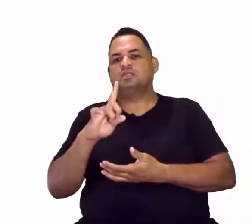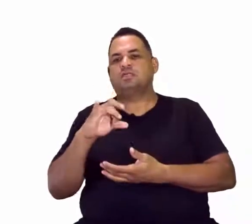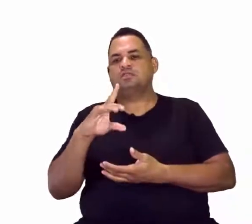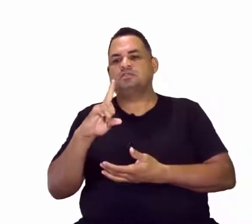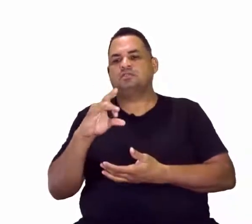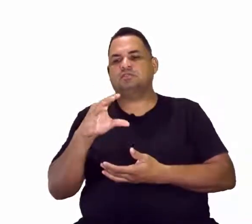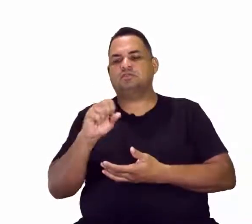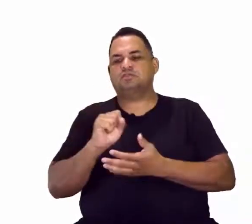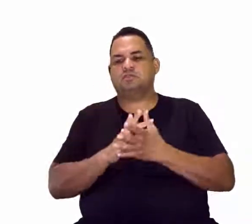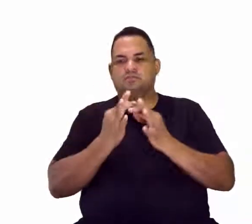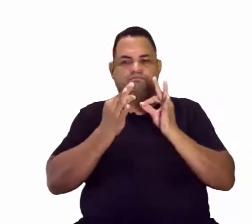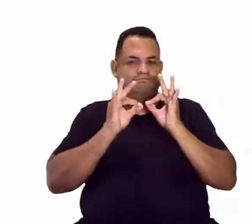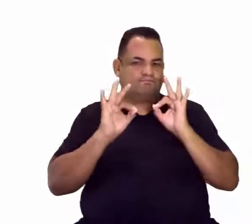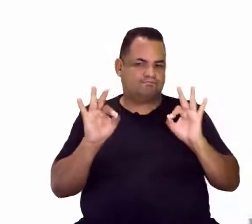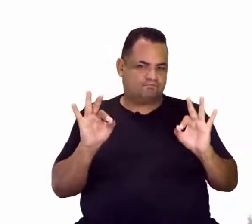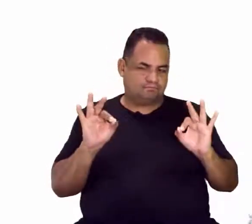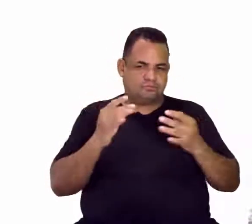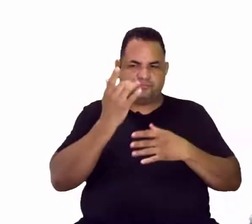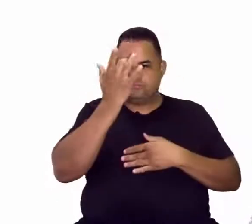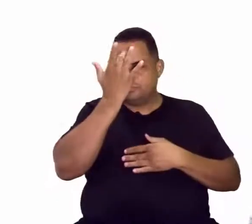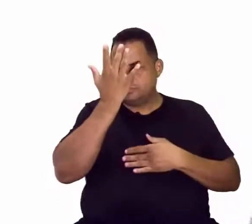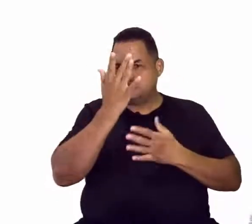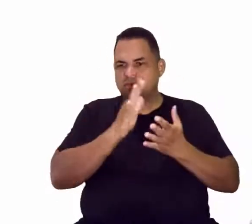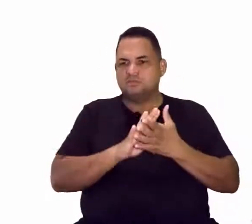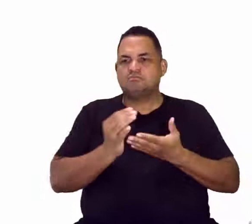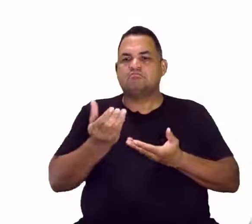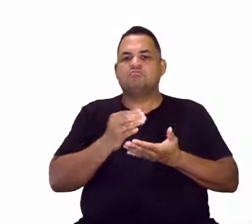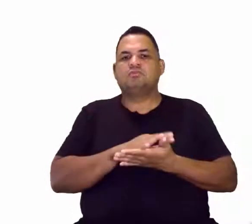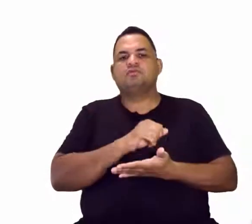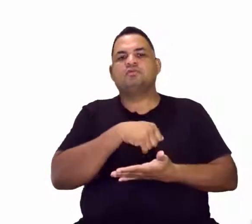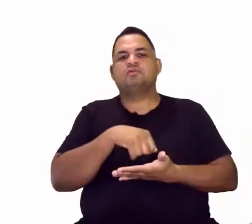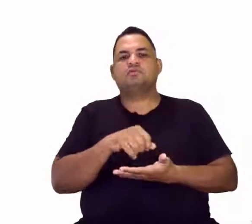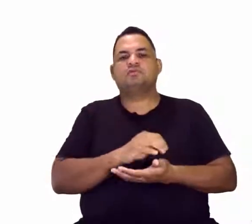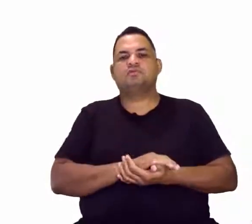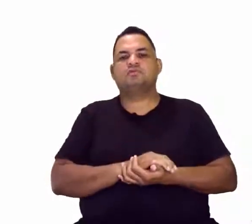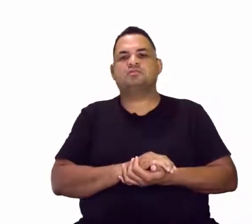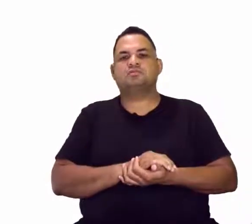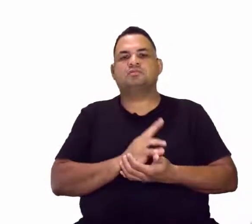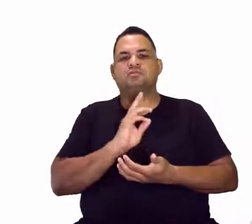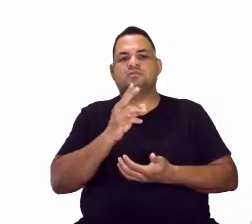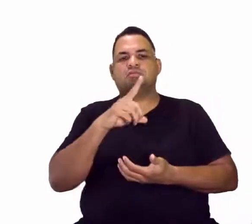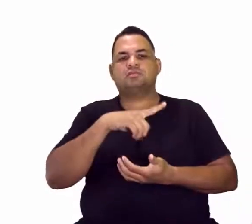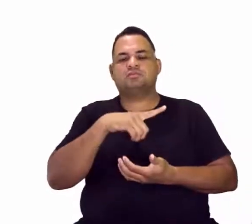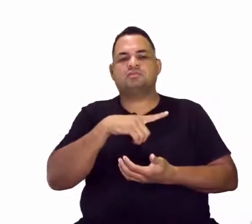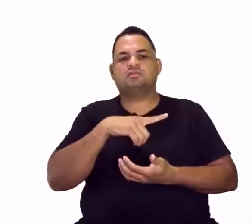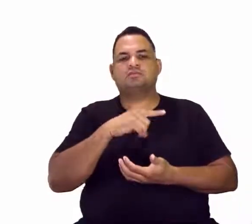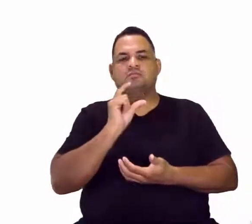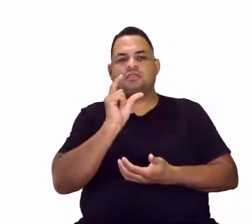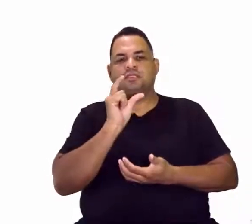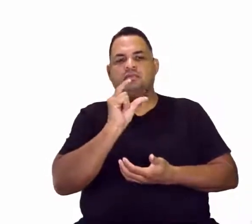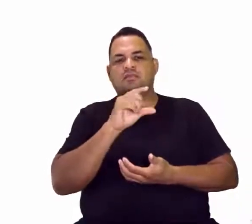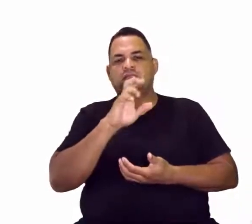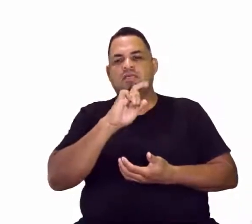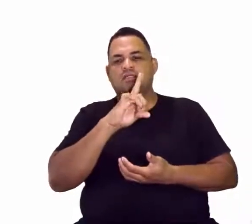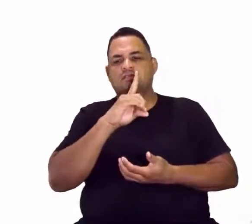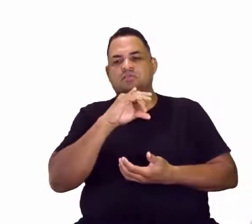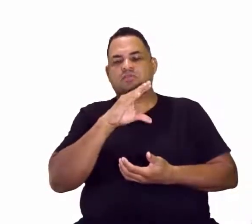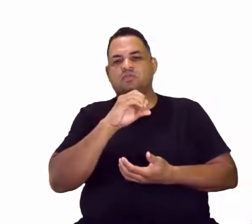é muito simples, muito fácil. O que eu vou colocar? Eu vou sempre ter a palavra